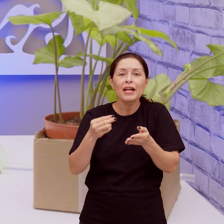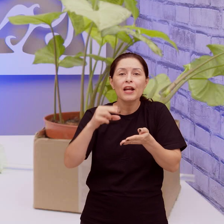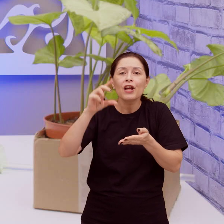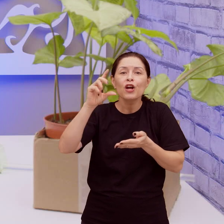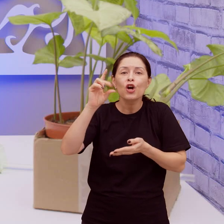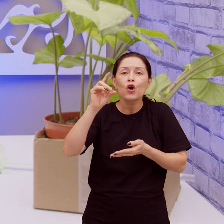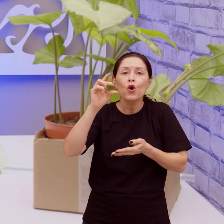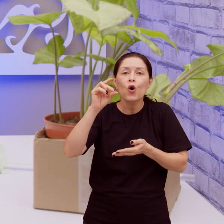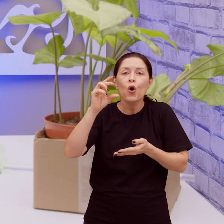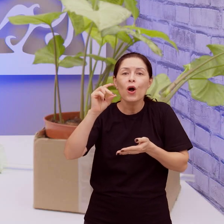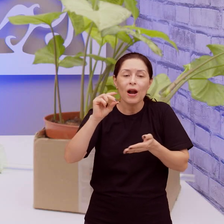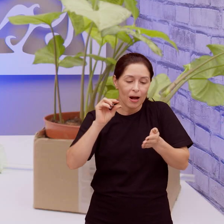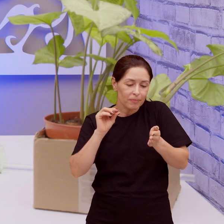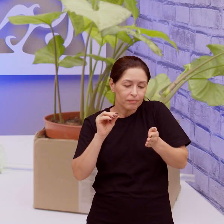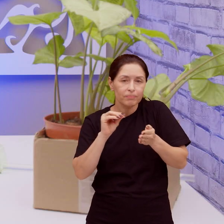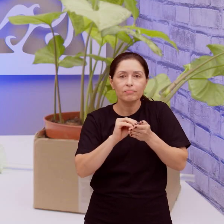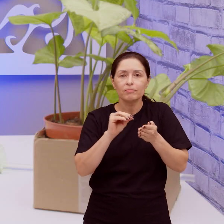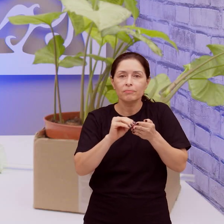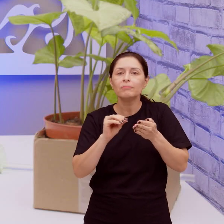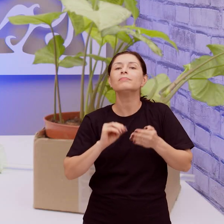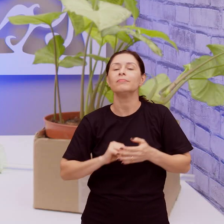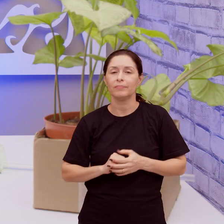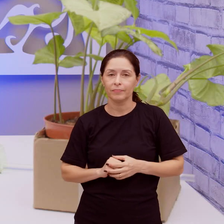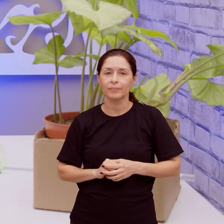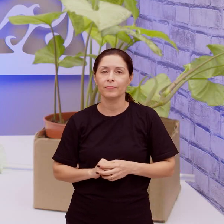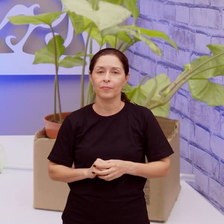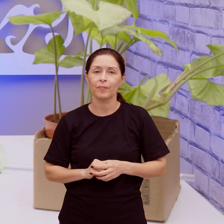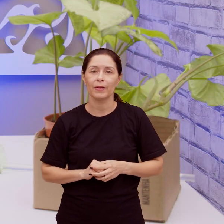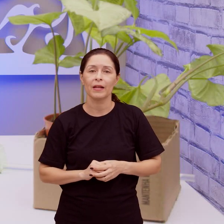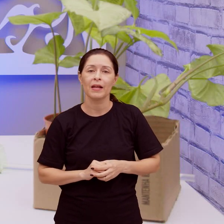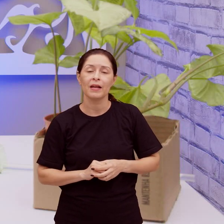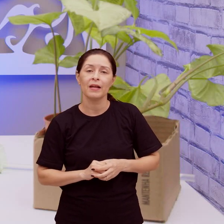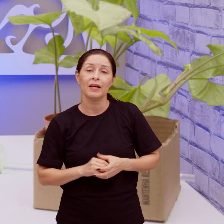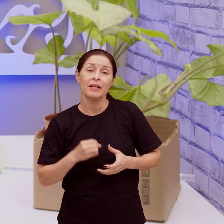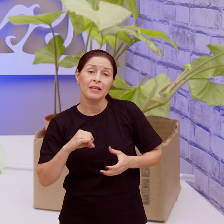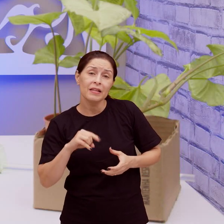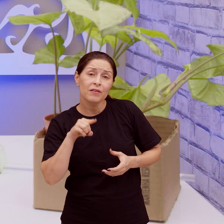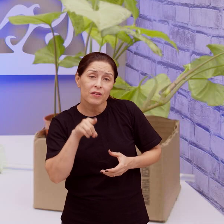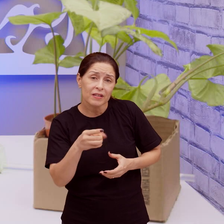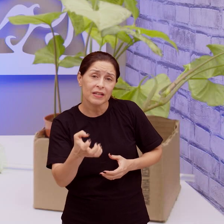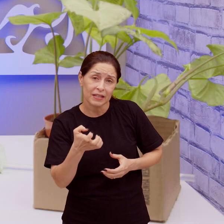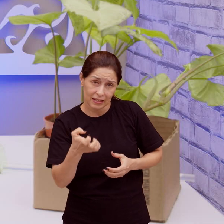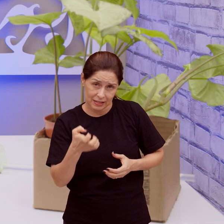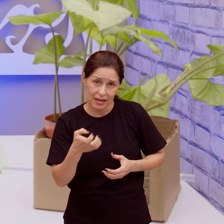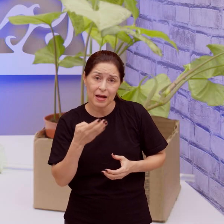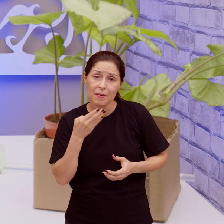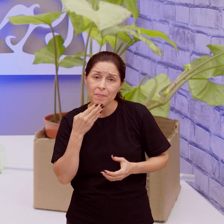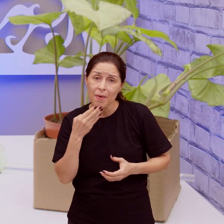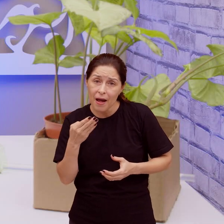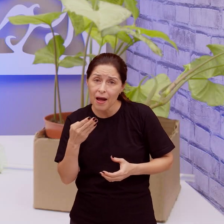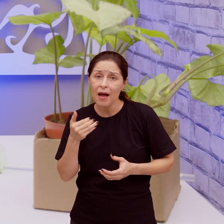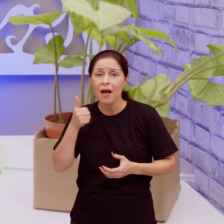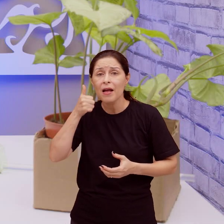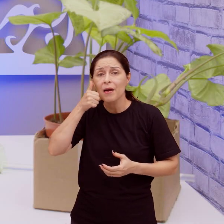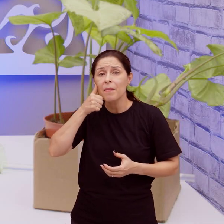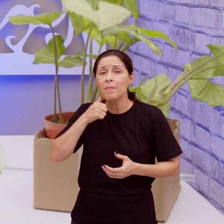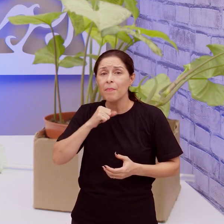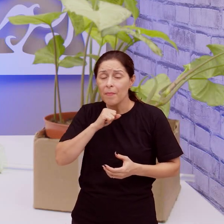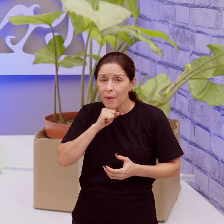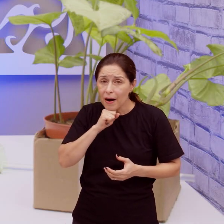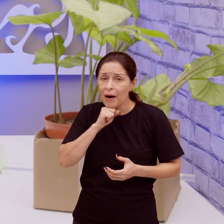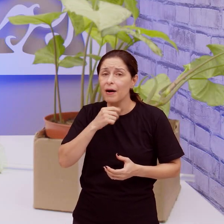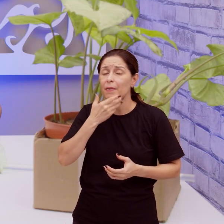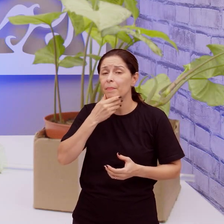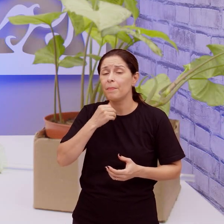e ficar bem bonitinho. Pode pedir também para a mamãe pintar, aliás, para a